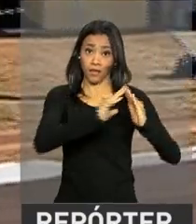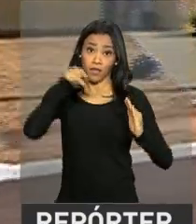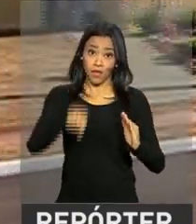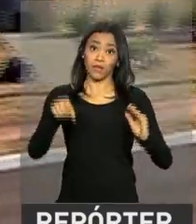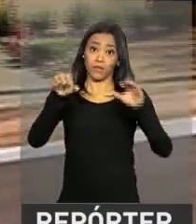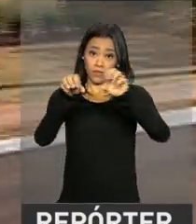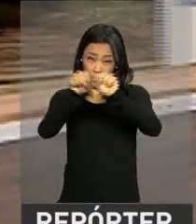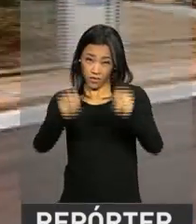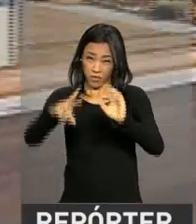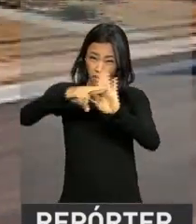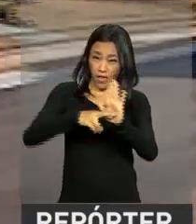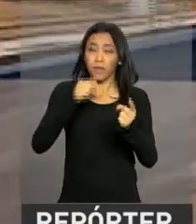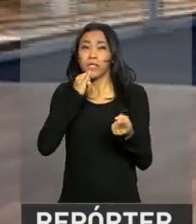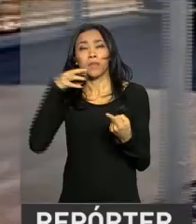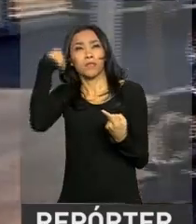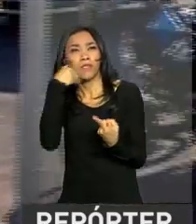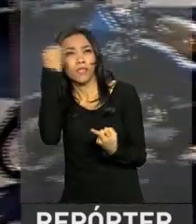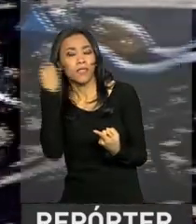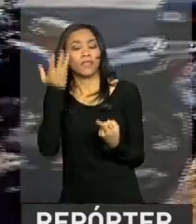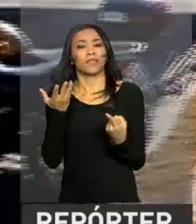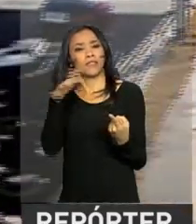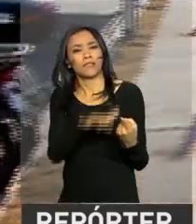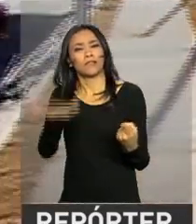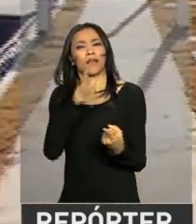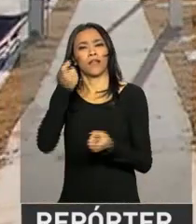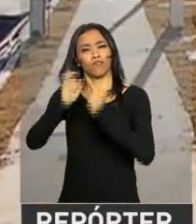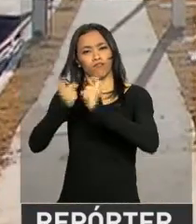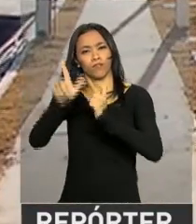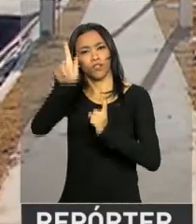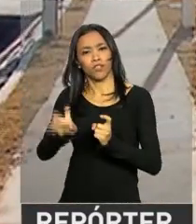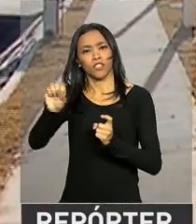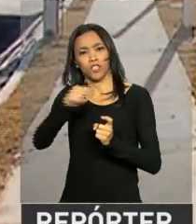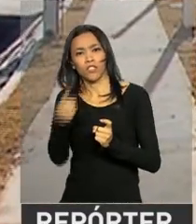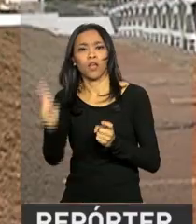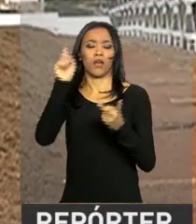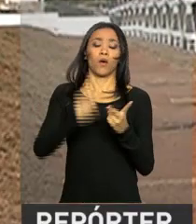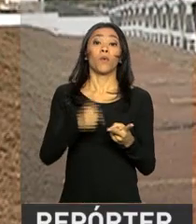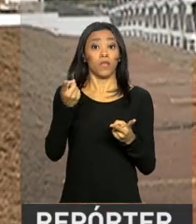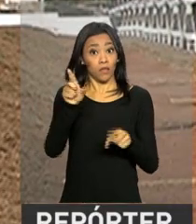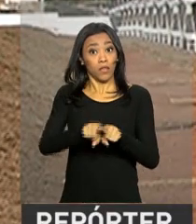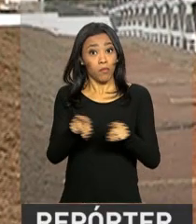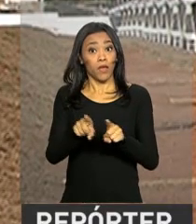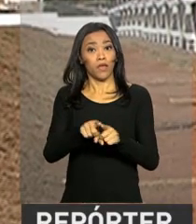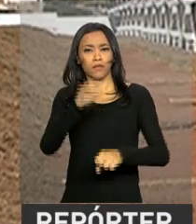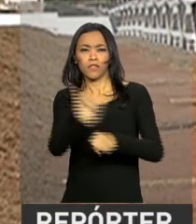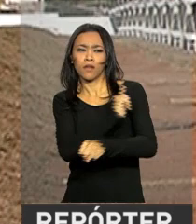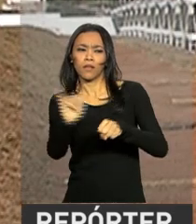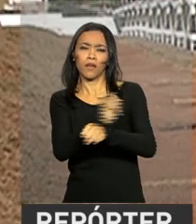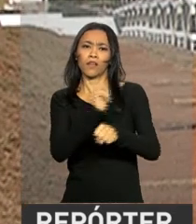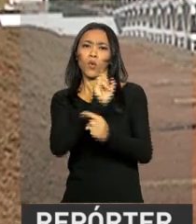em conta critérios como experiência em processos de autogestão ou gestão Habitacional e ações de promoção do